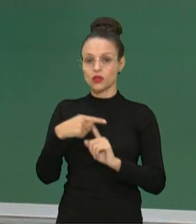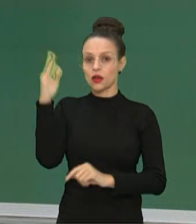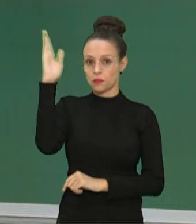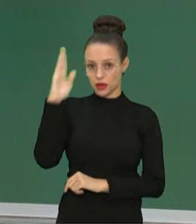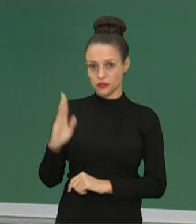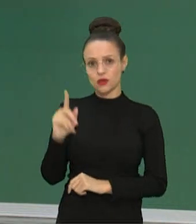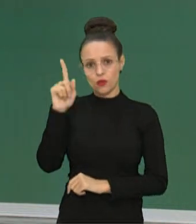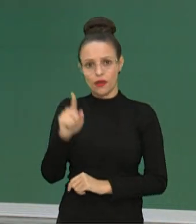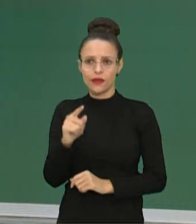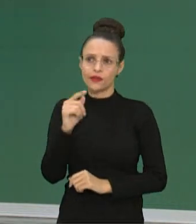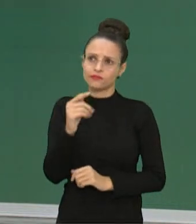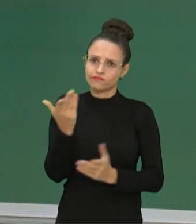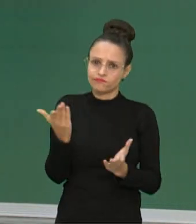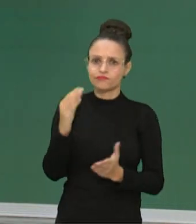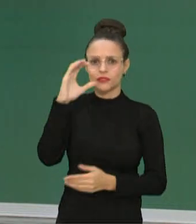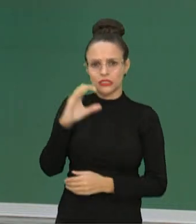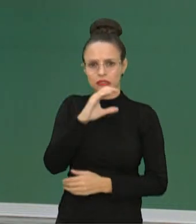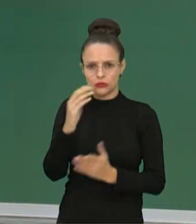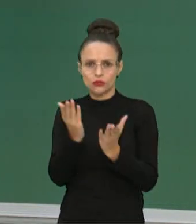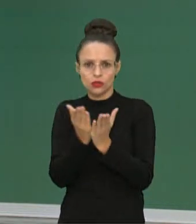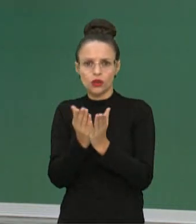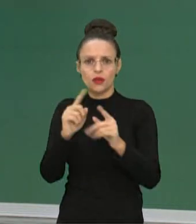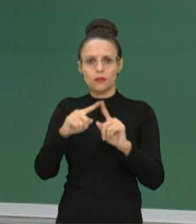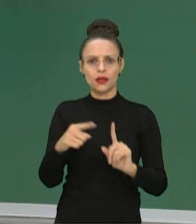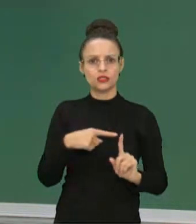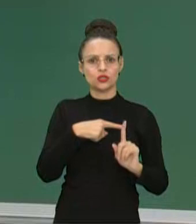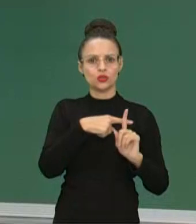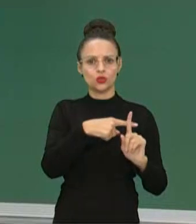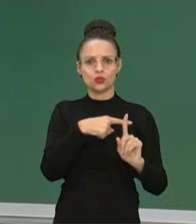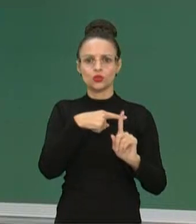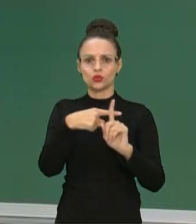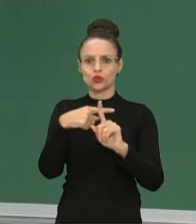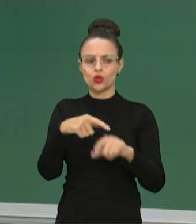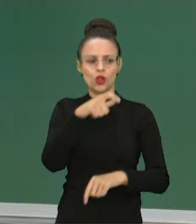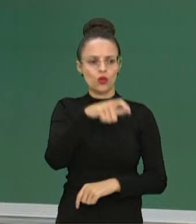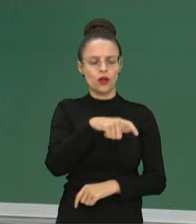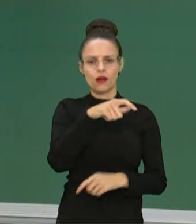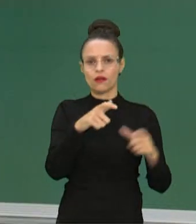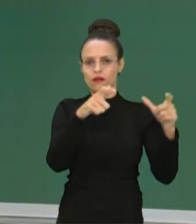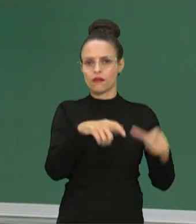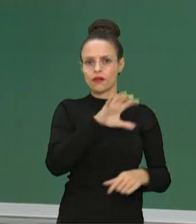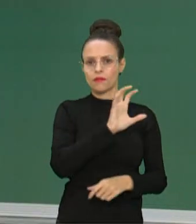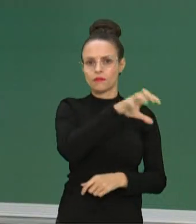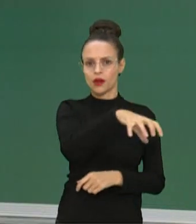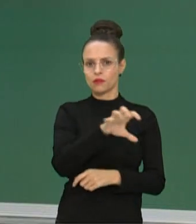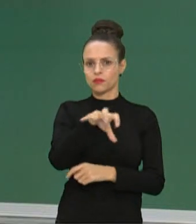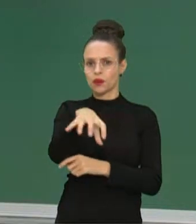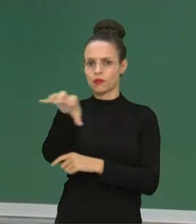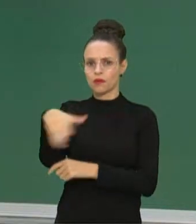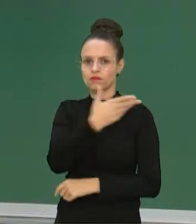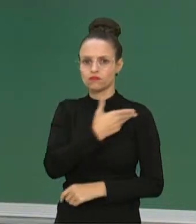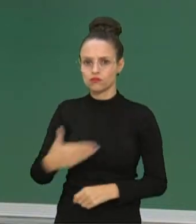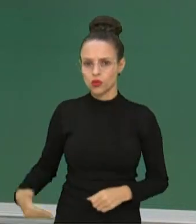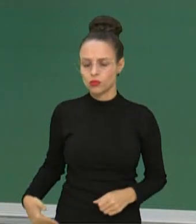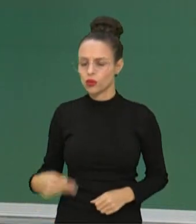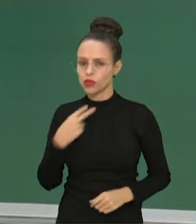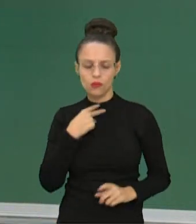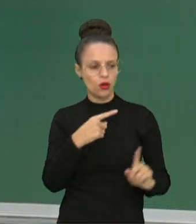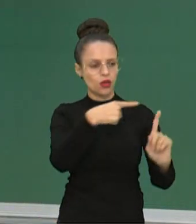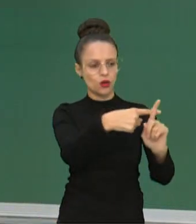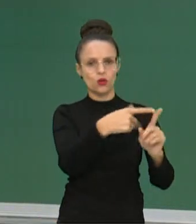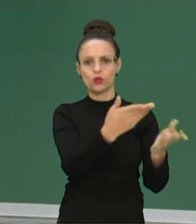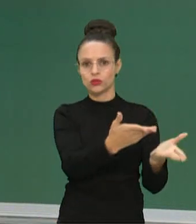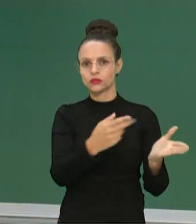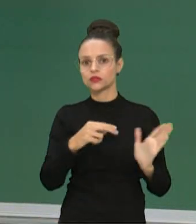país cristão, a cruz em determinados departamentos, em determinadas áreas públicas,